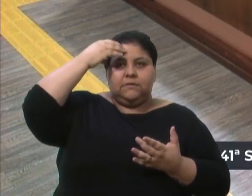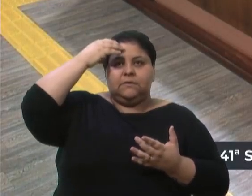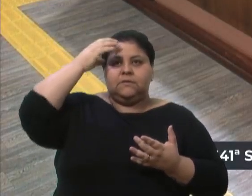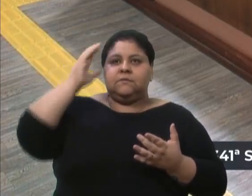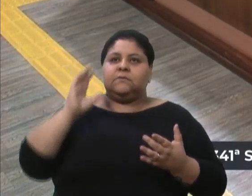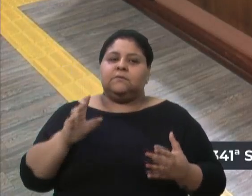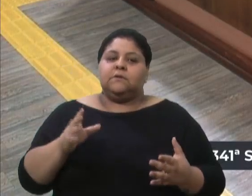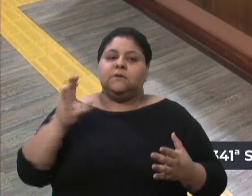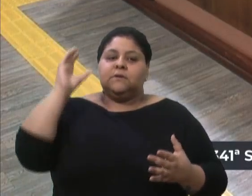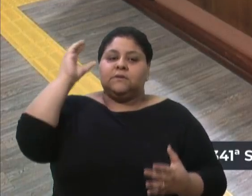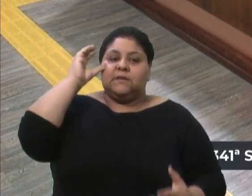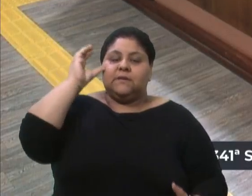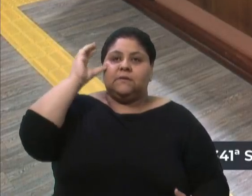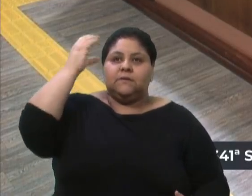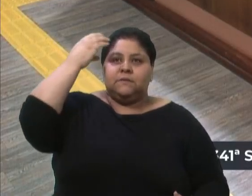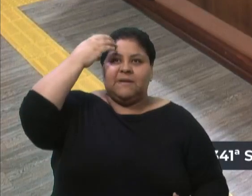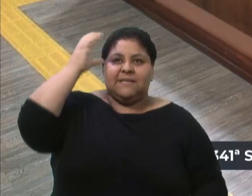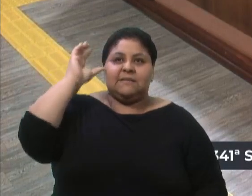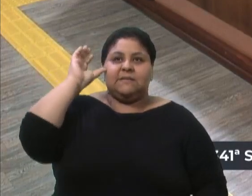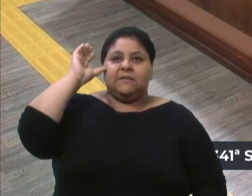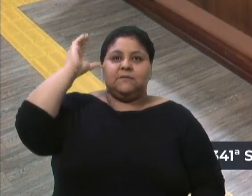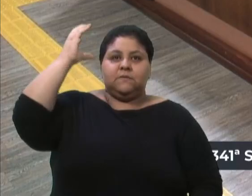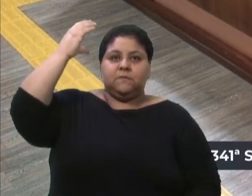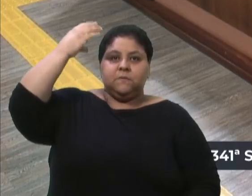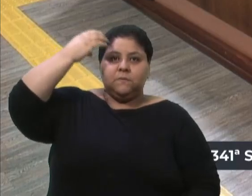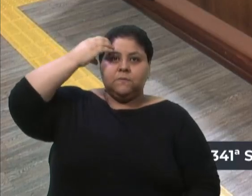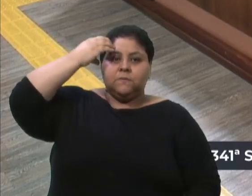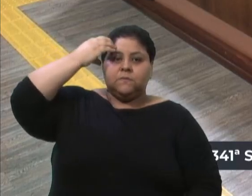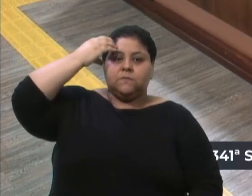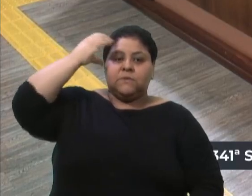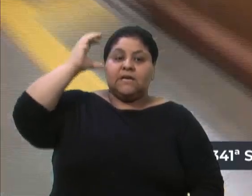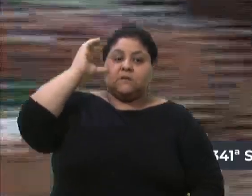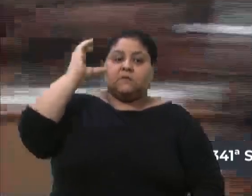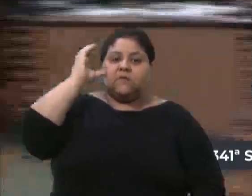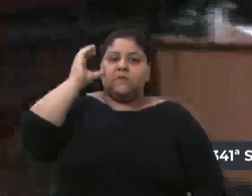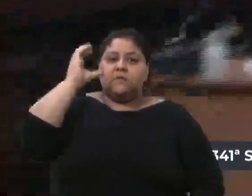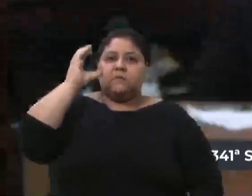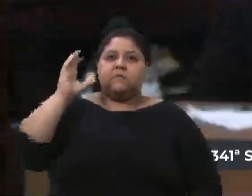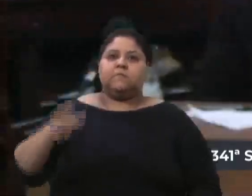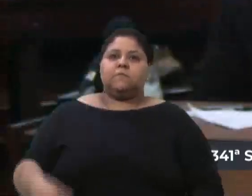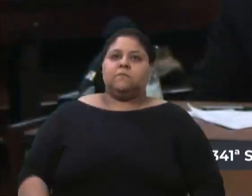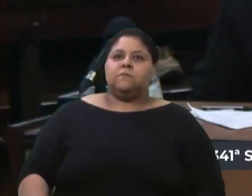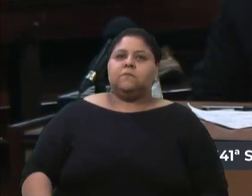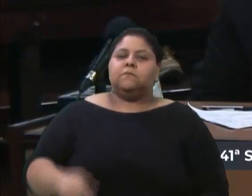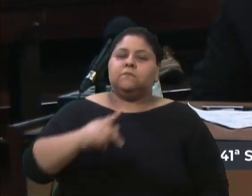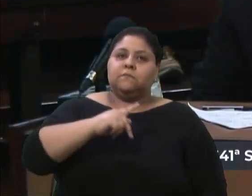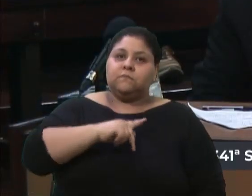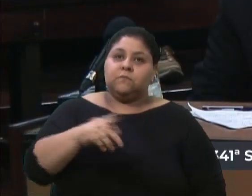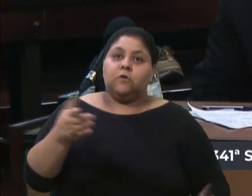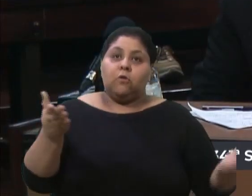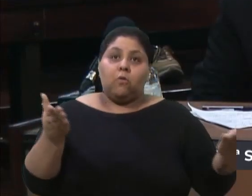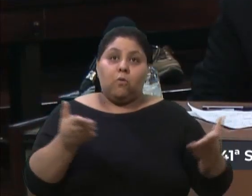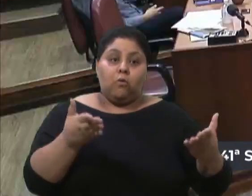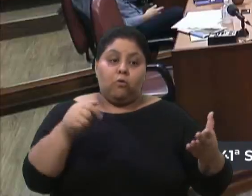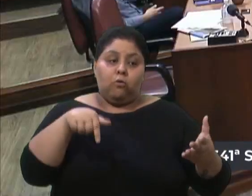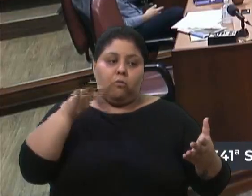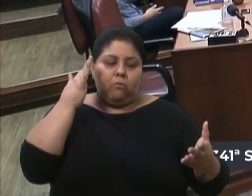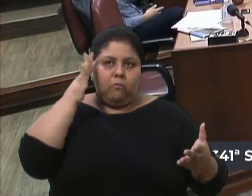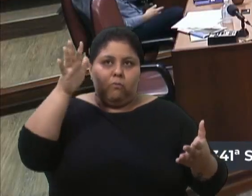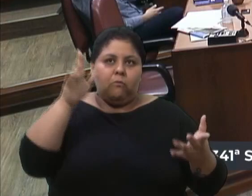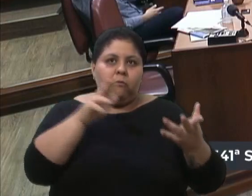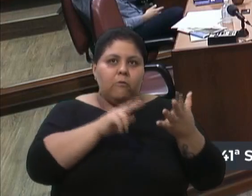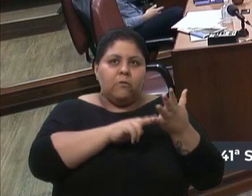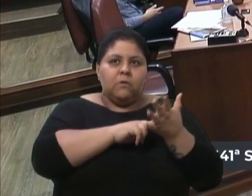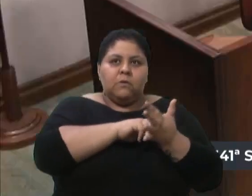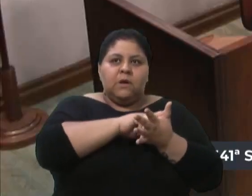Senhor presidente, caros colegas vereadores, a gente ouviu e presenciou aqui hoje vários